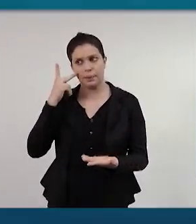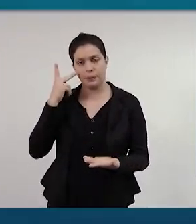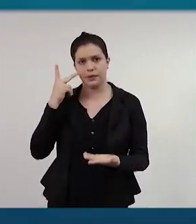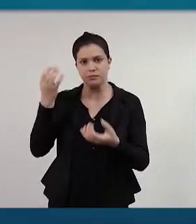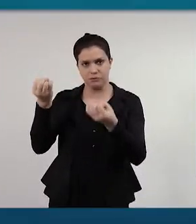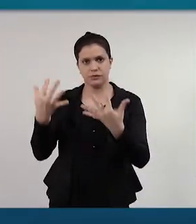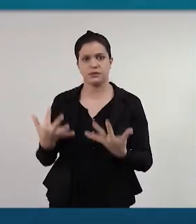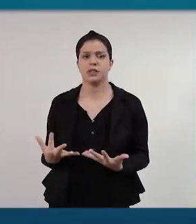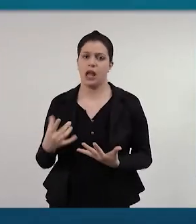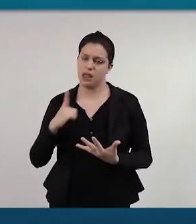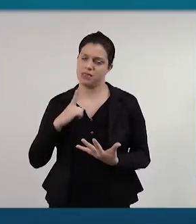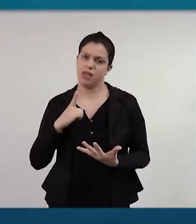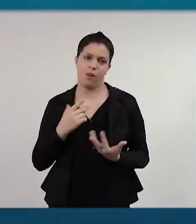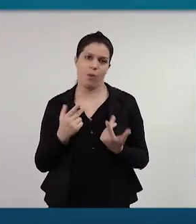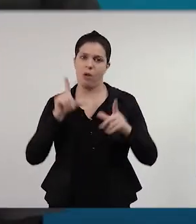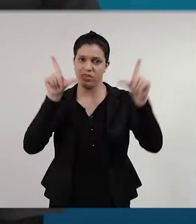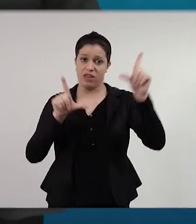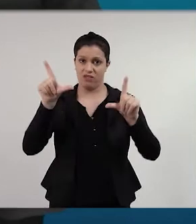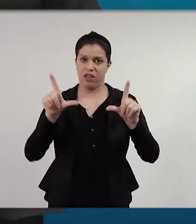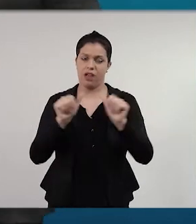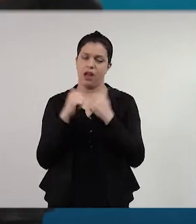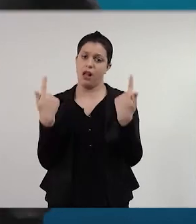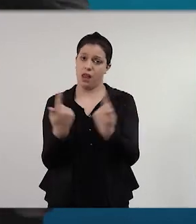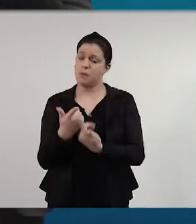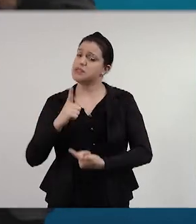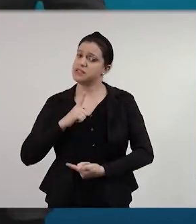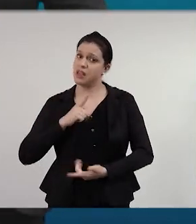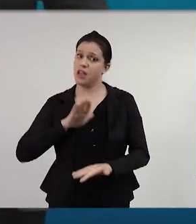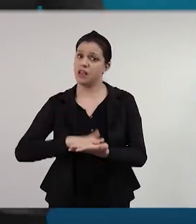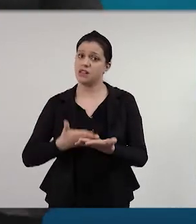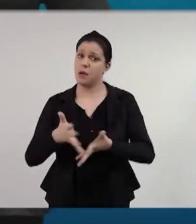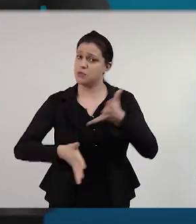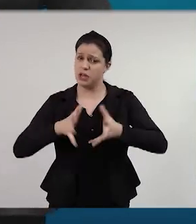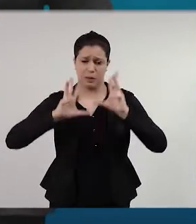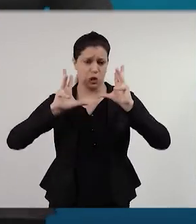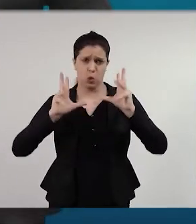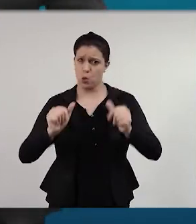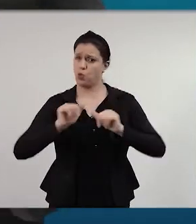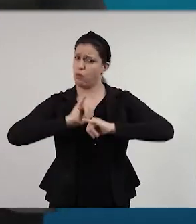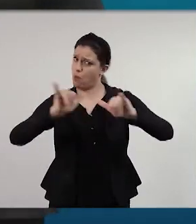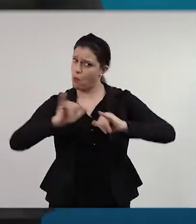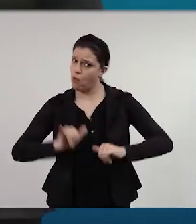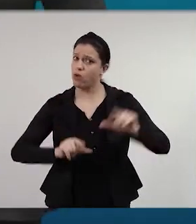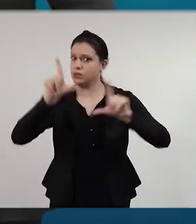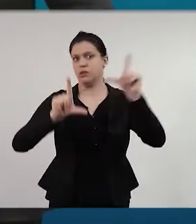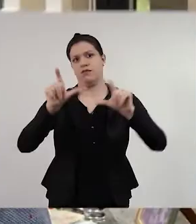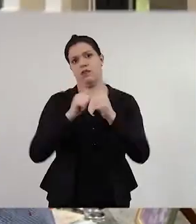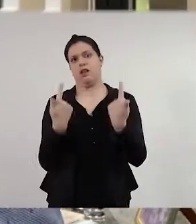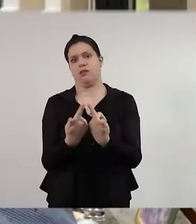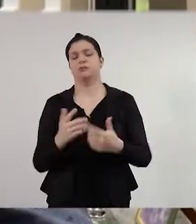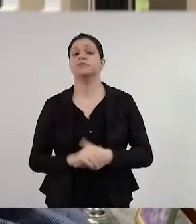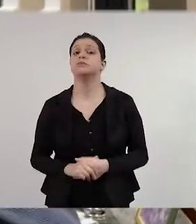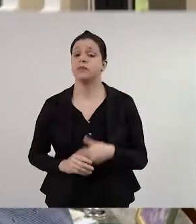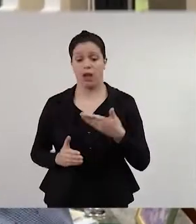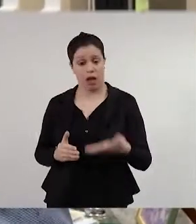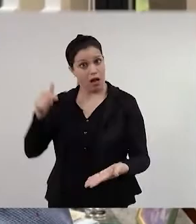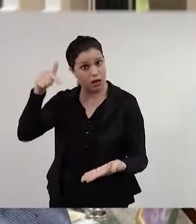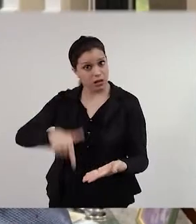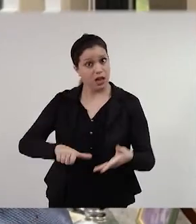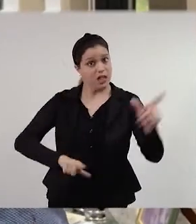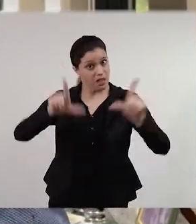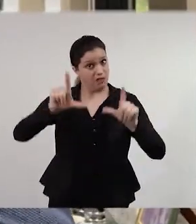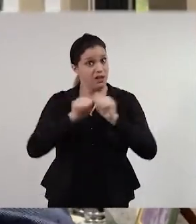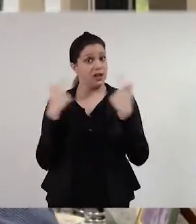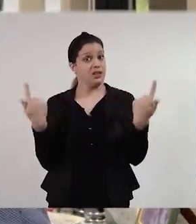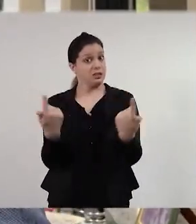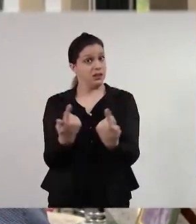segundo Kemp, tem como exemplo a TV Alemes, que disponibiliza intérpretes de Libras em toda a programação. A Assembleia